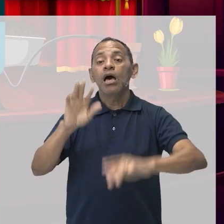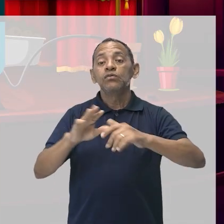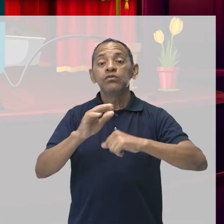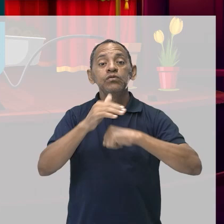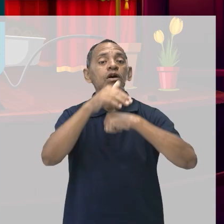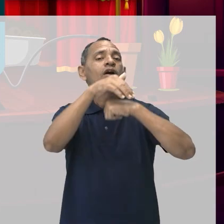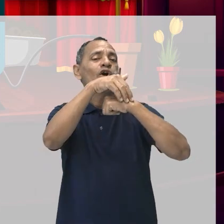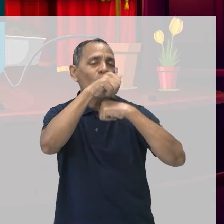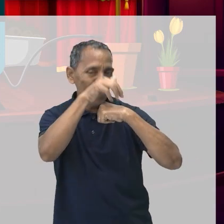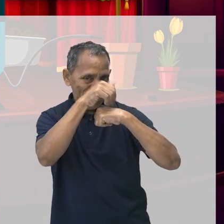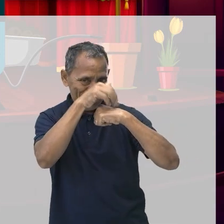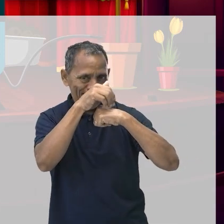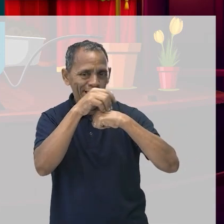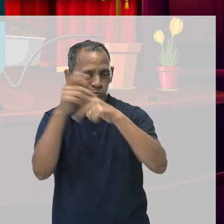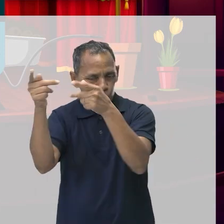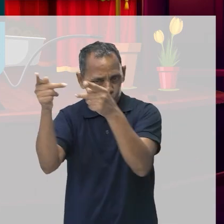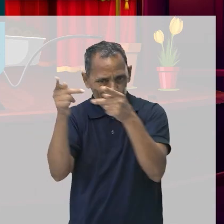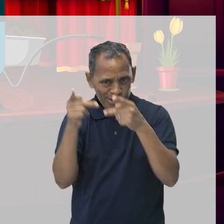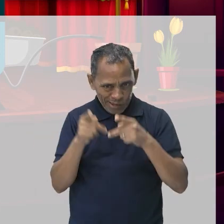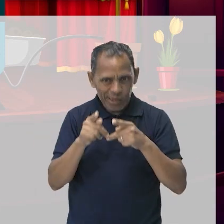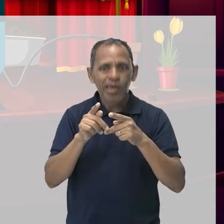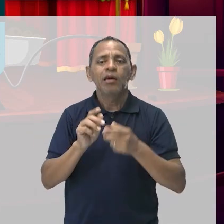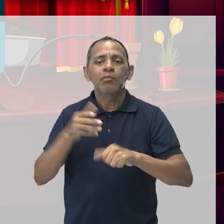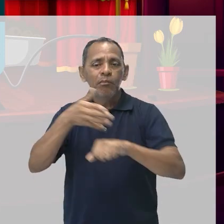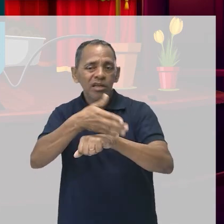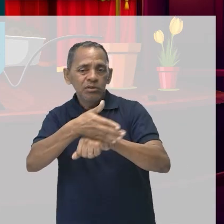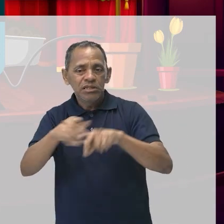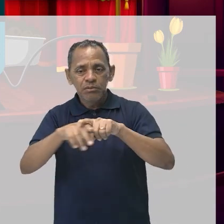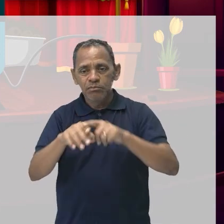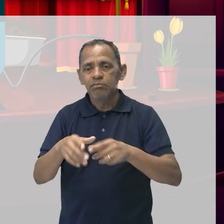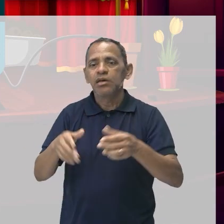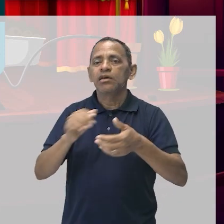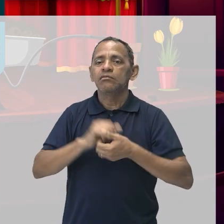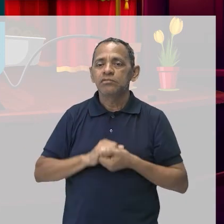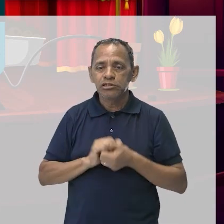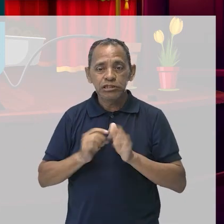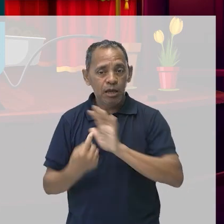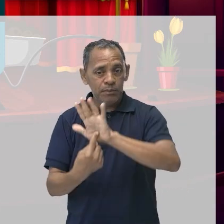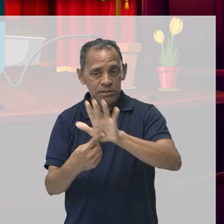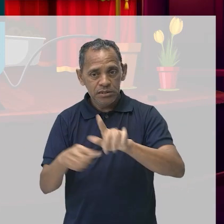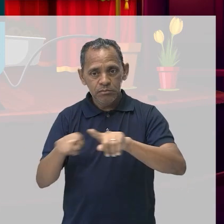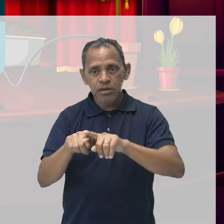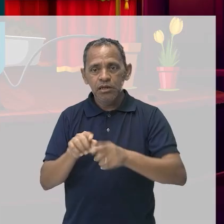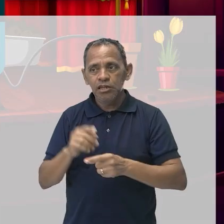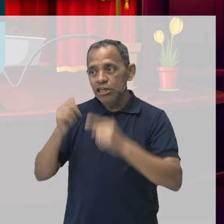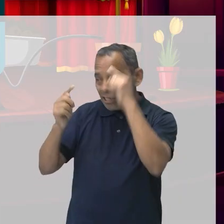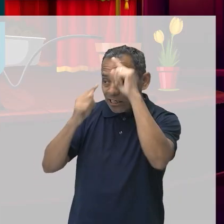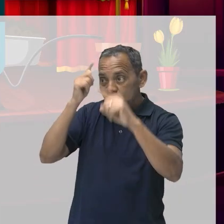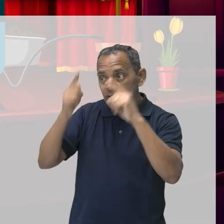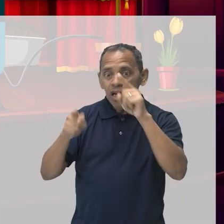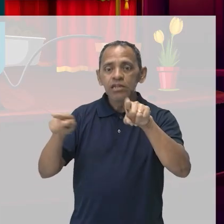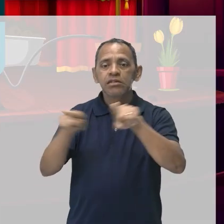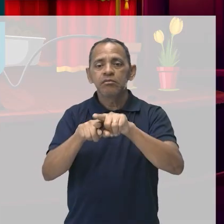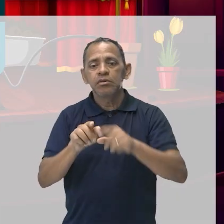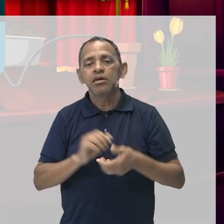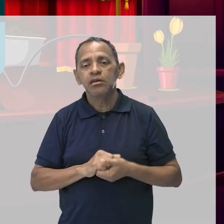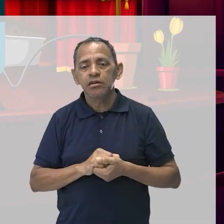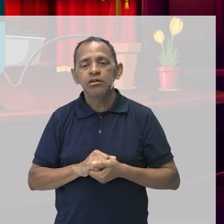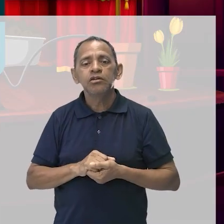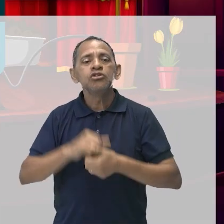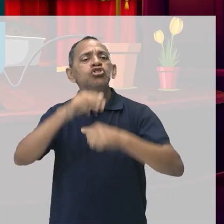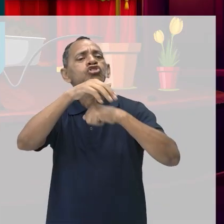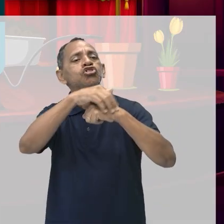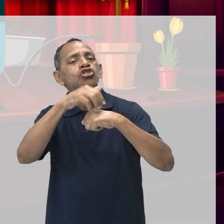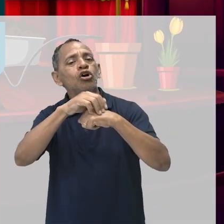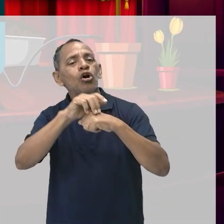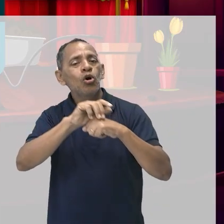vimos já em outras aulas, ele é convidado a participar da performance. Improviso é chamado, então os atores eles já